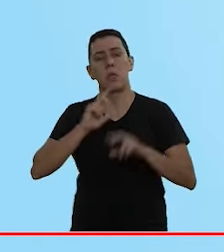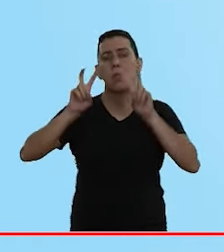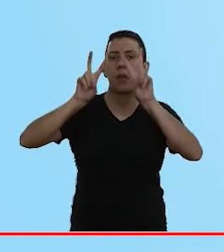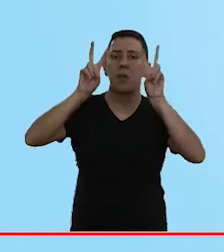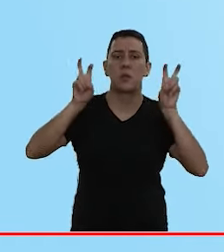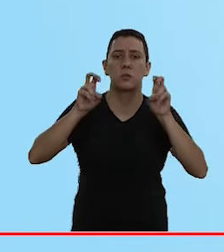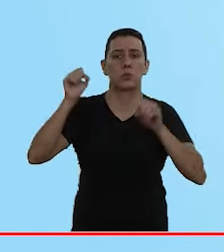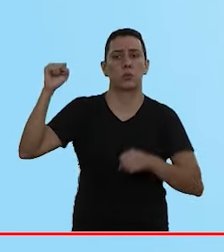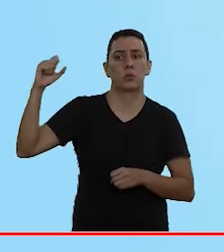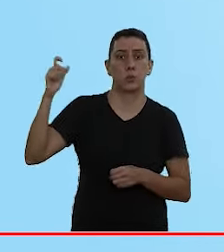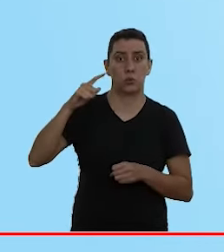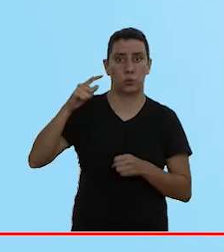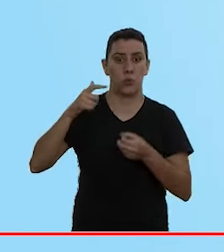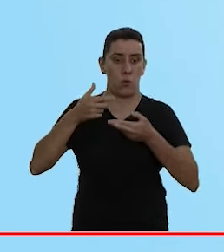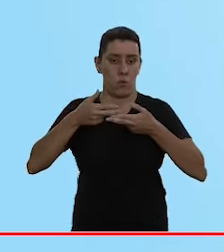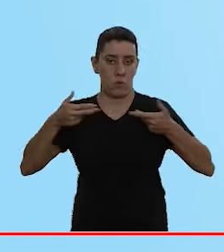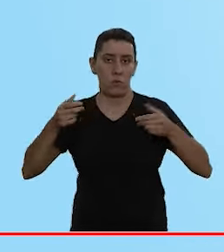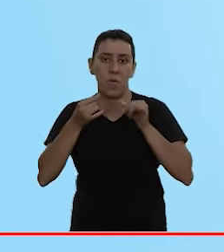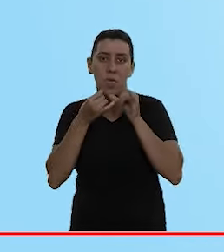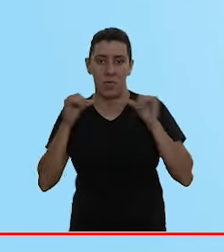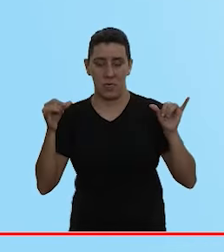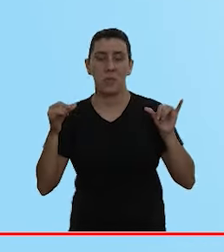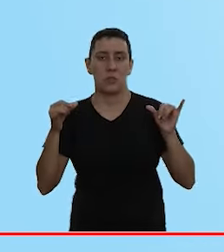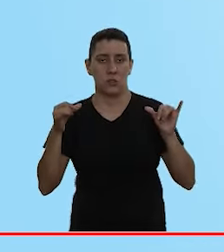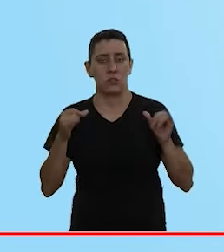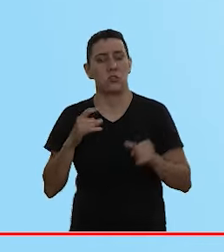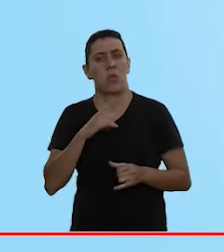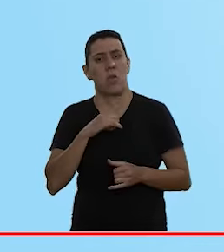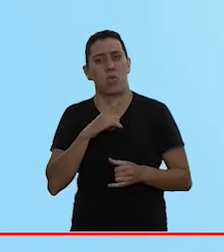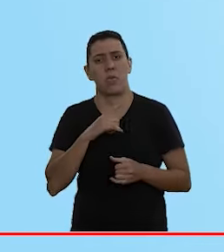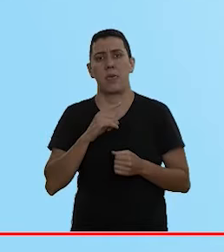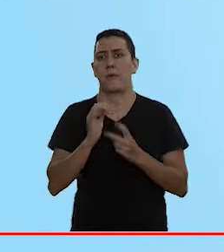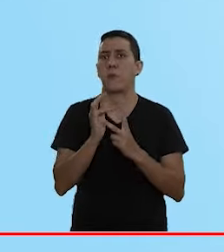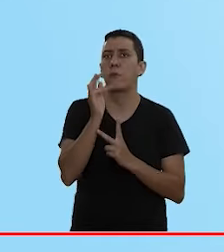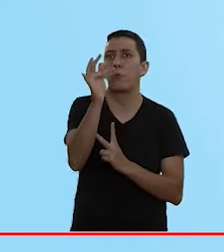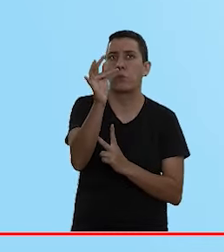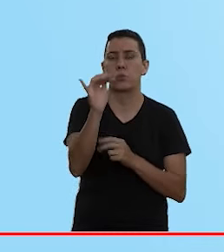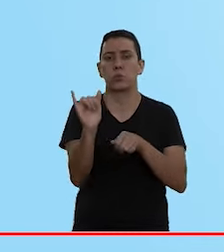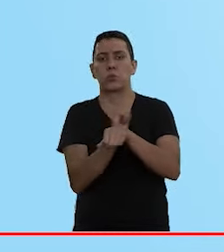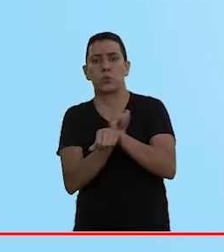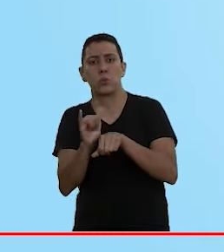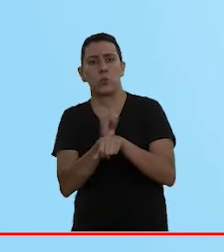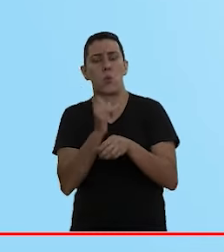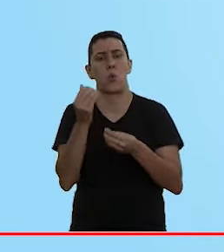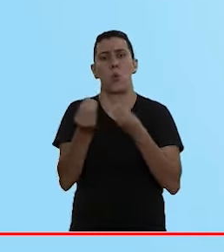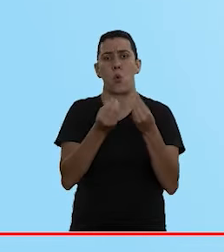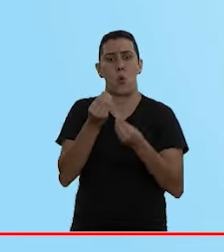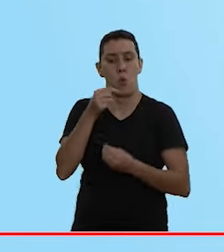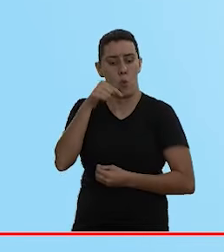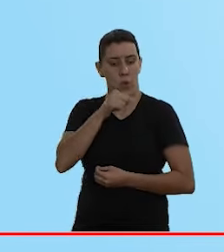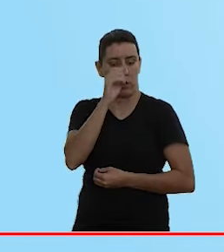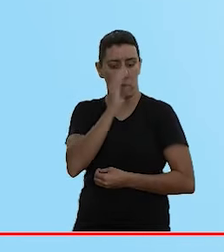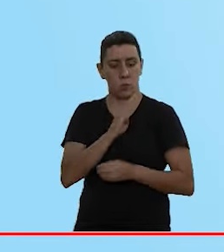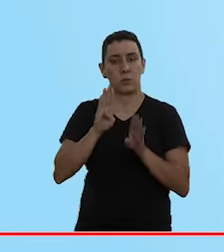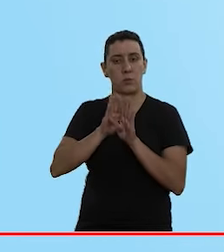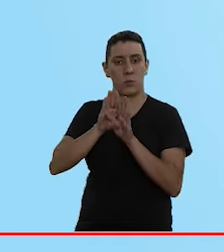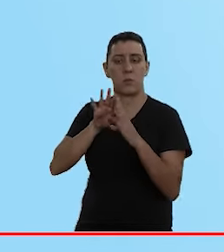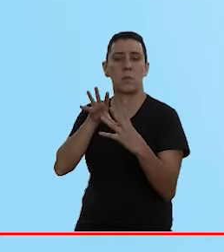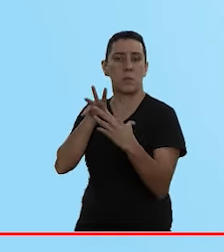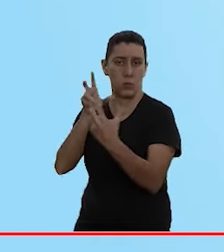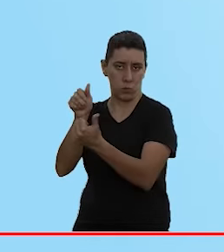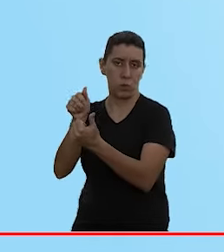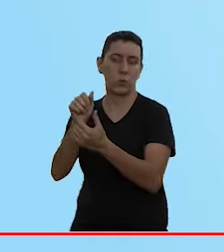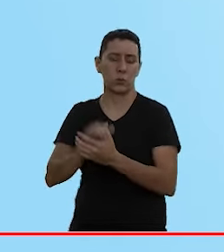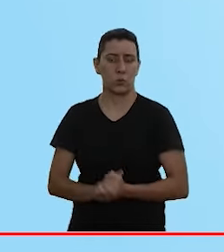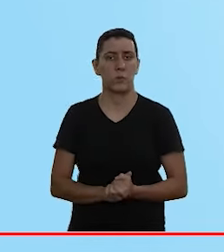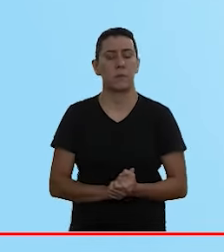solar fotovoltaica, mostrar um pouco das tendências desse setor no mundo, no Brasil, e também